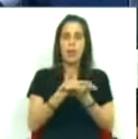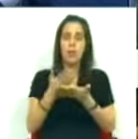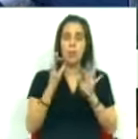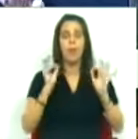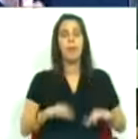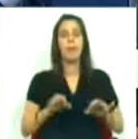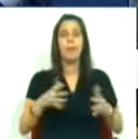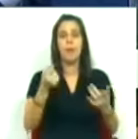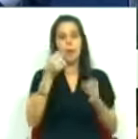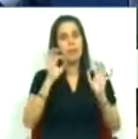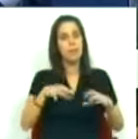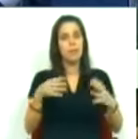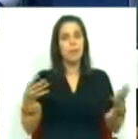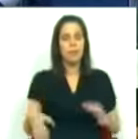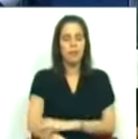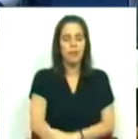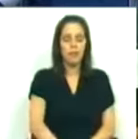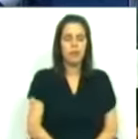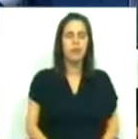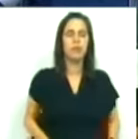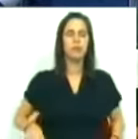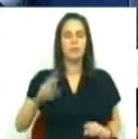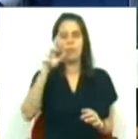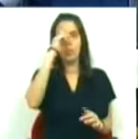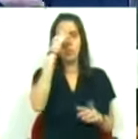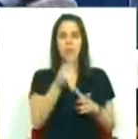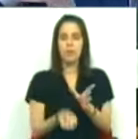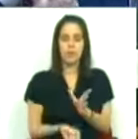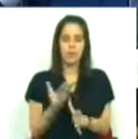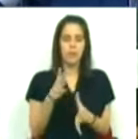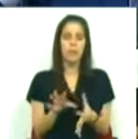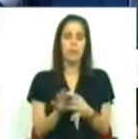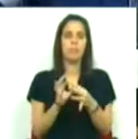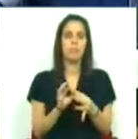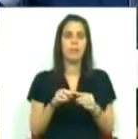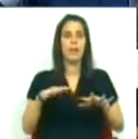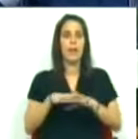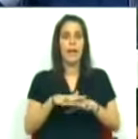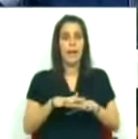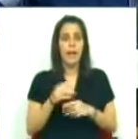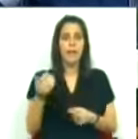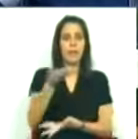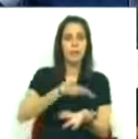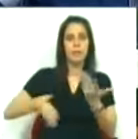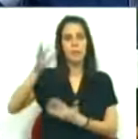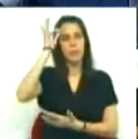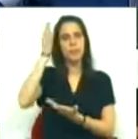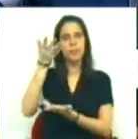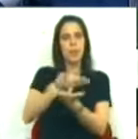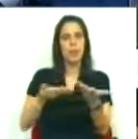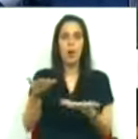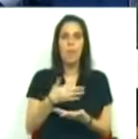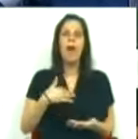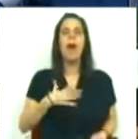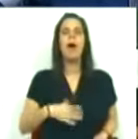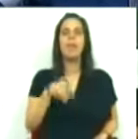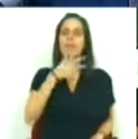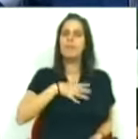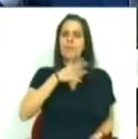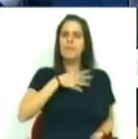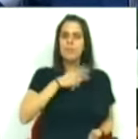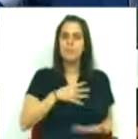Para terminar, ou quase para terminar, ainda no esforço da criação e da consolidação desta rede de diplomacia económica, gostava que